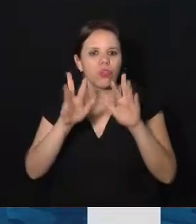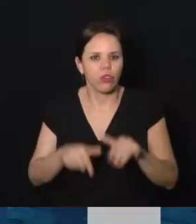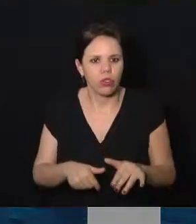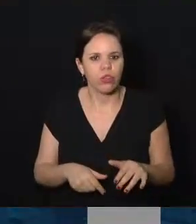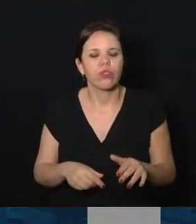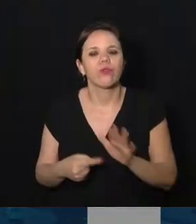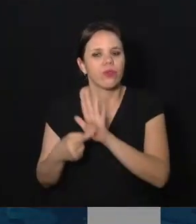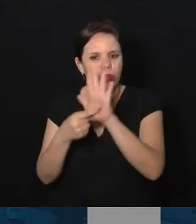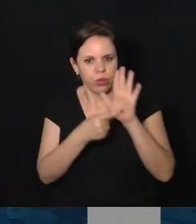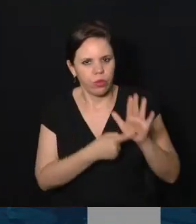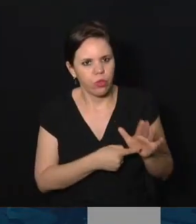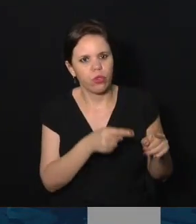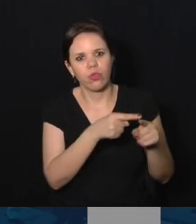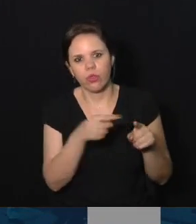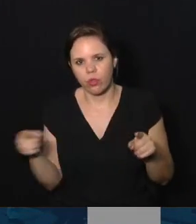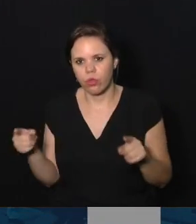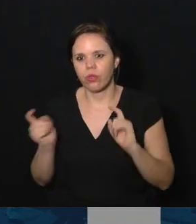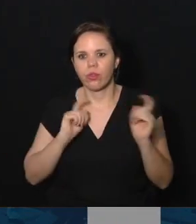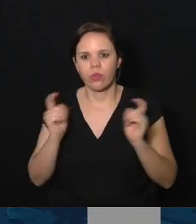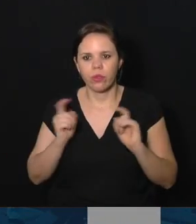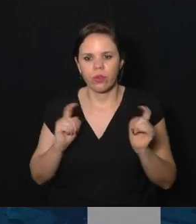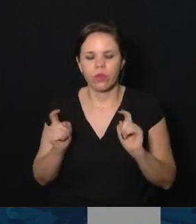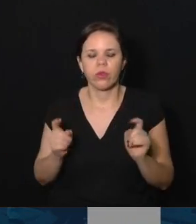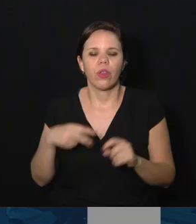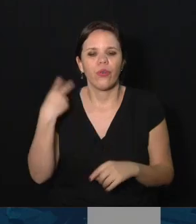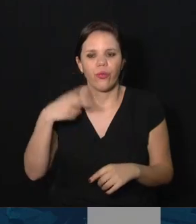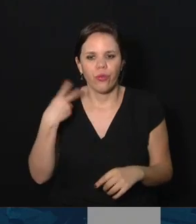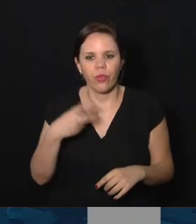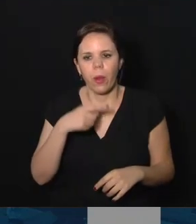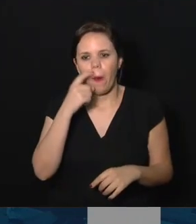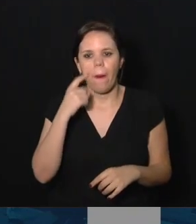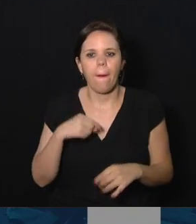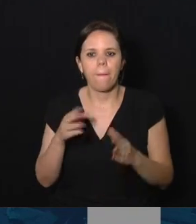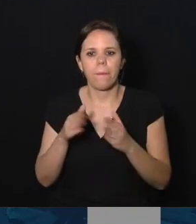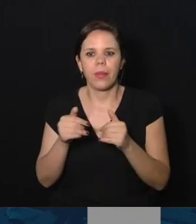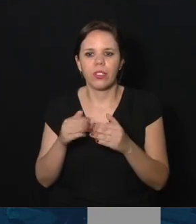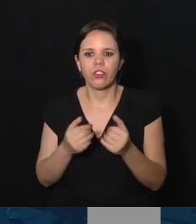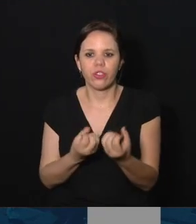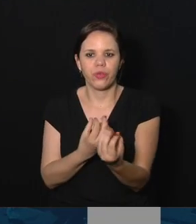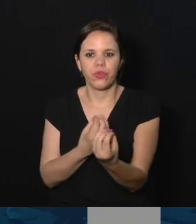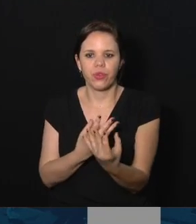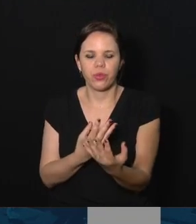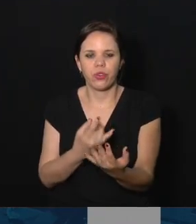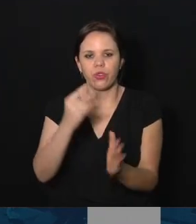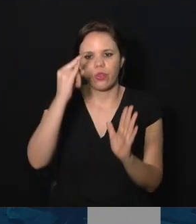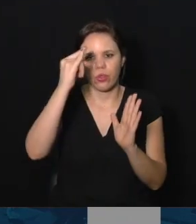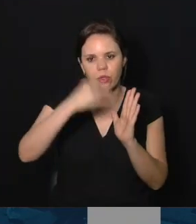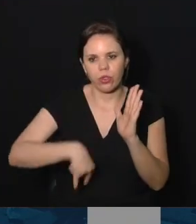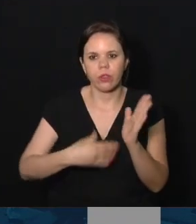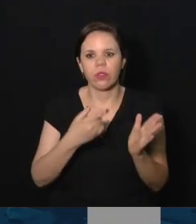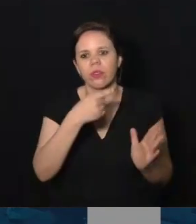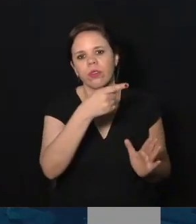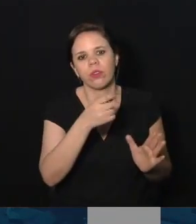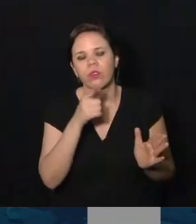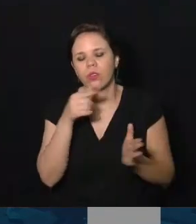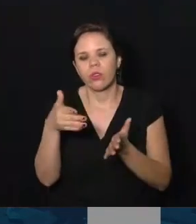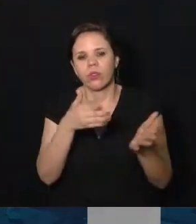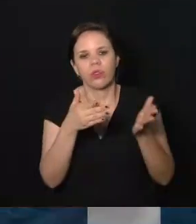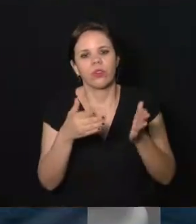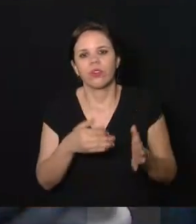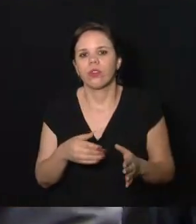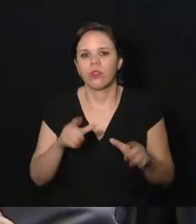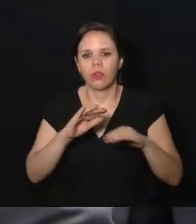a reunião ordinária. O vereador Paulo Galtério pediu informações sobre o laudo da ponte do rio Atibaia, em